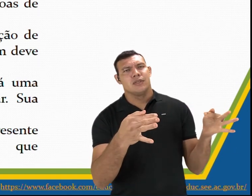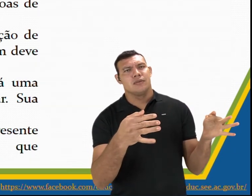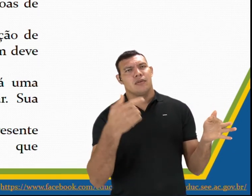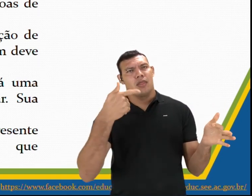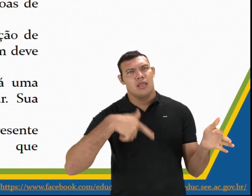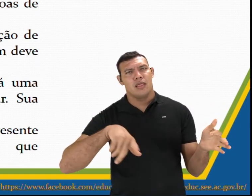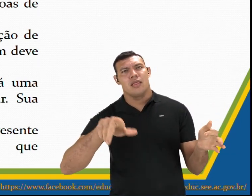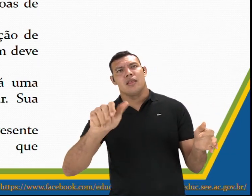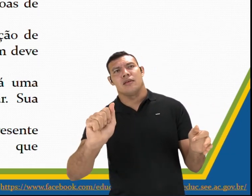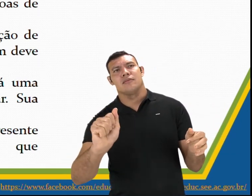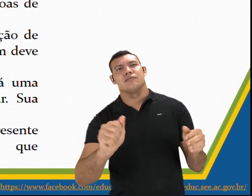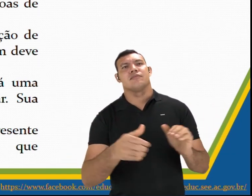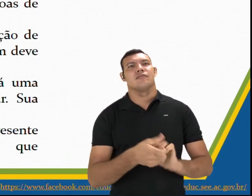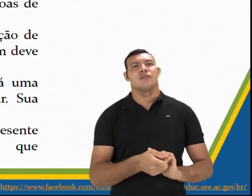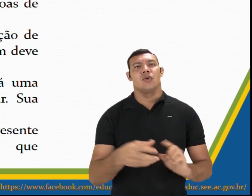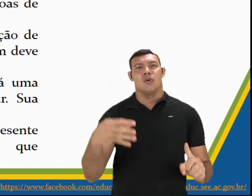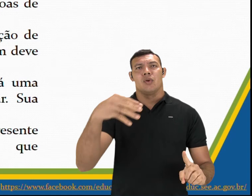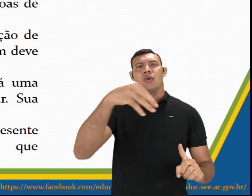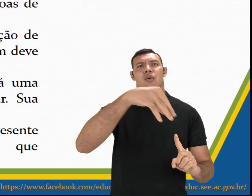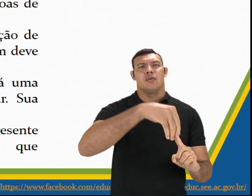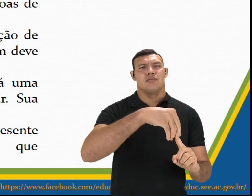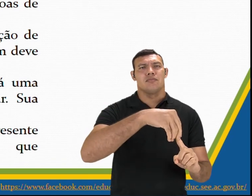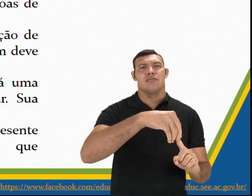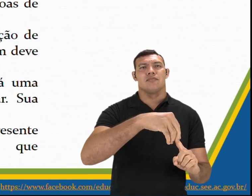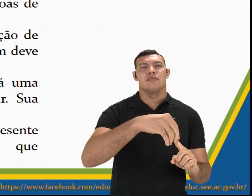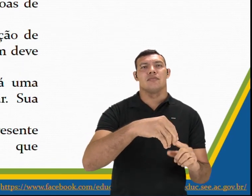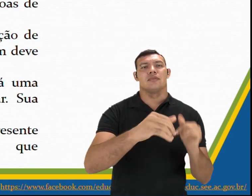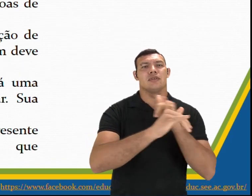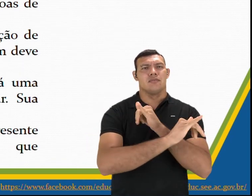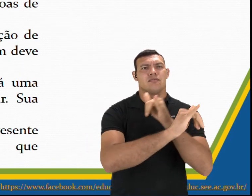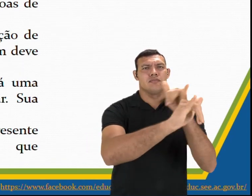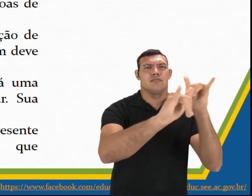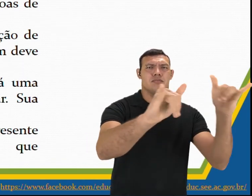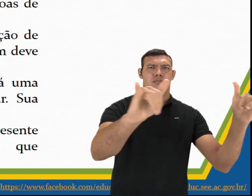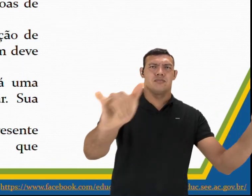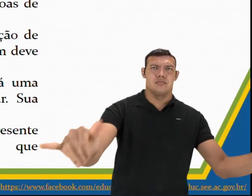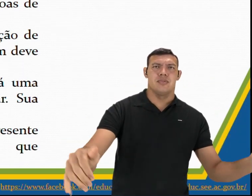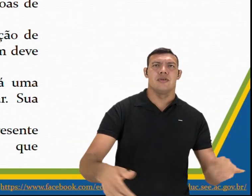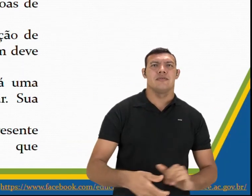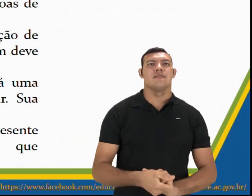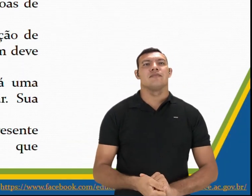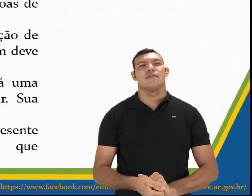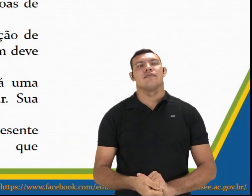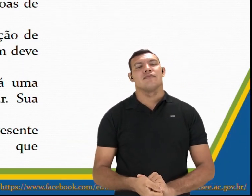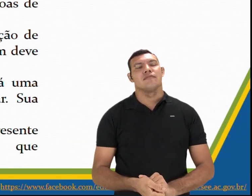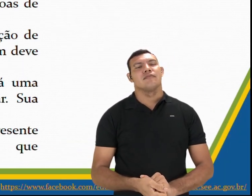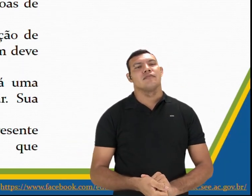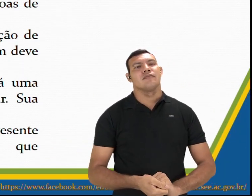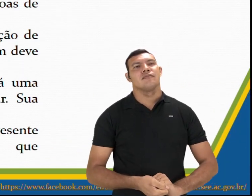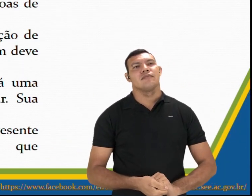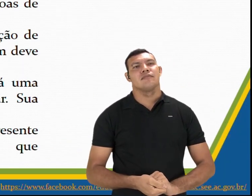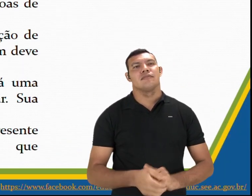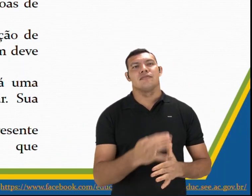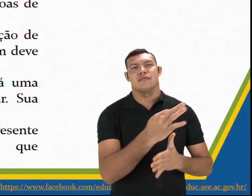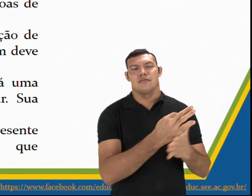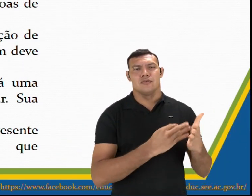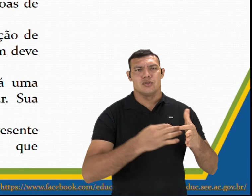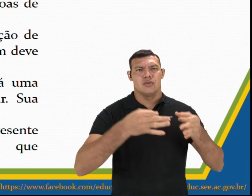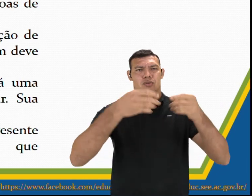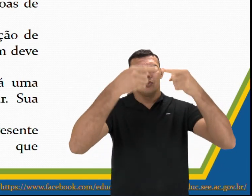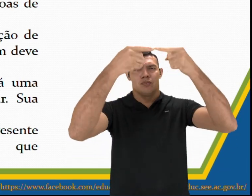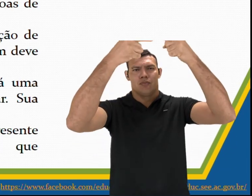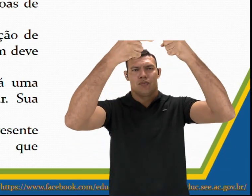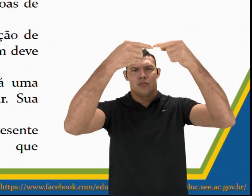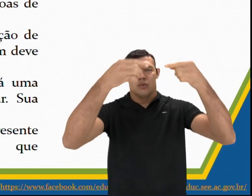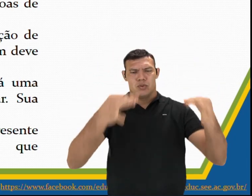O objetivo de transmitir não é de dar opinião, e sim de passar um texto informativo coerente, tá